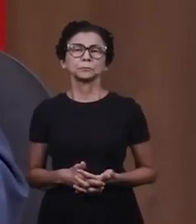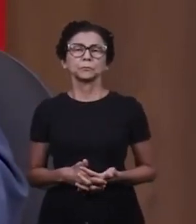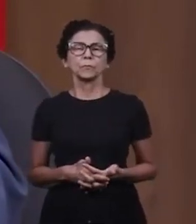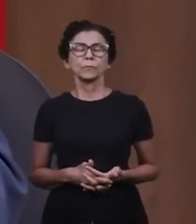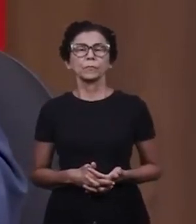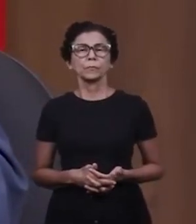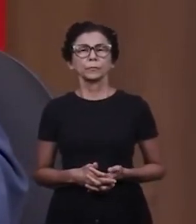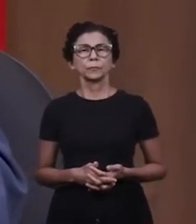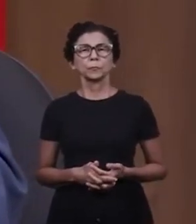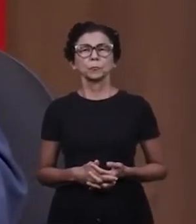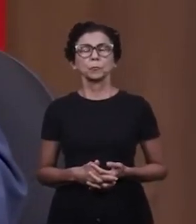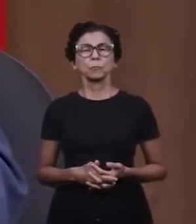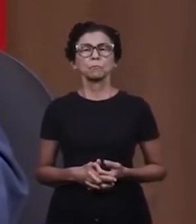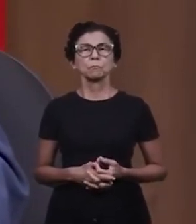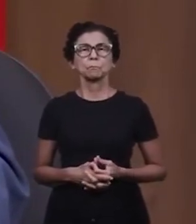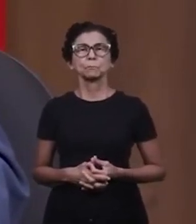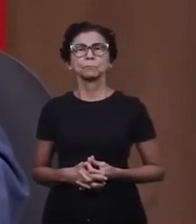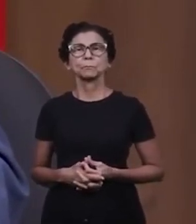esse tema.